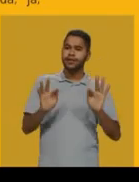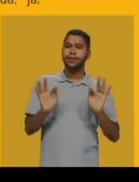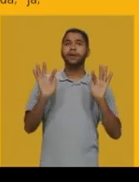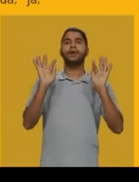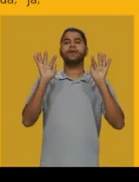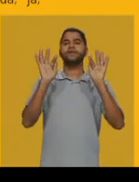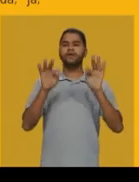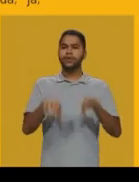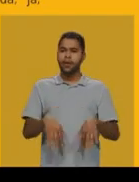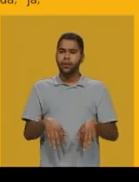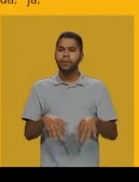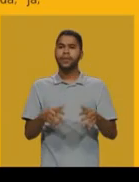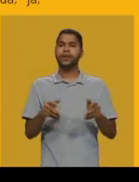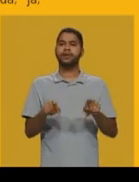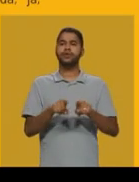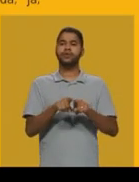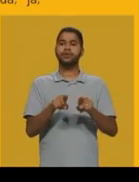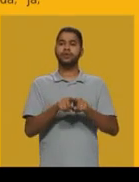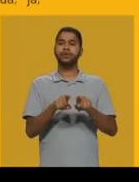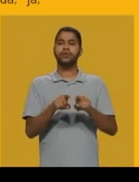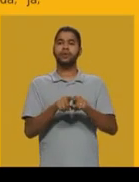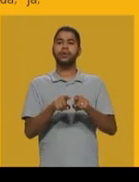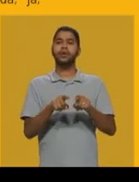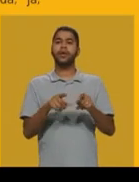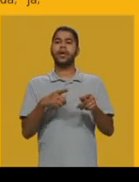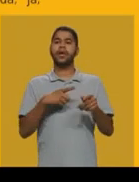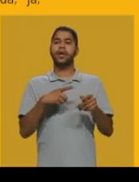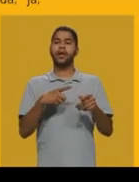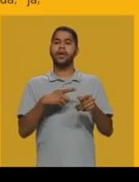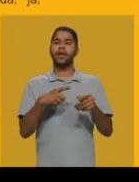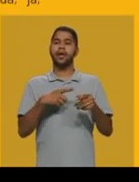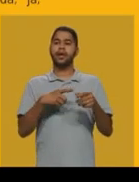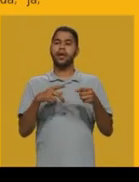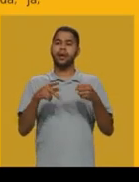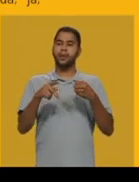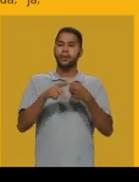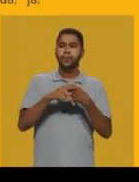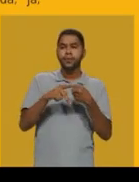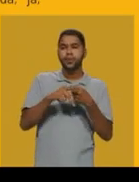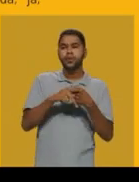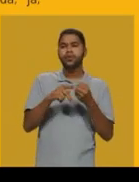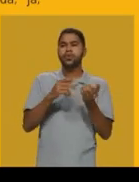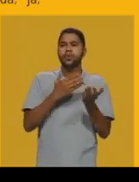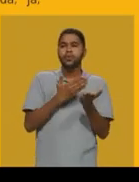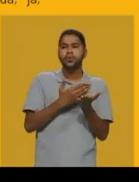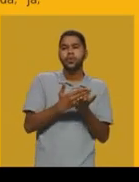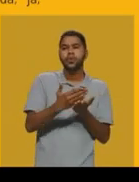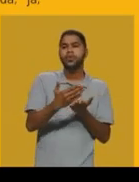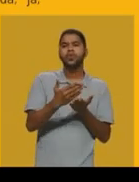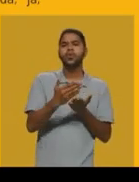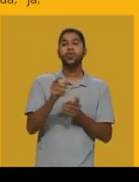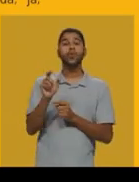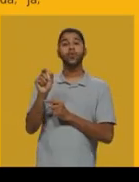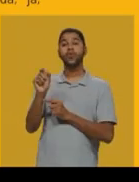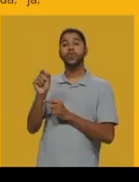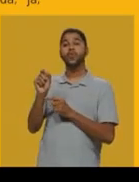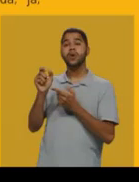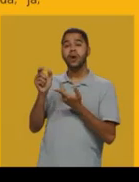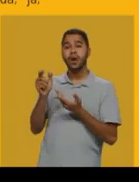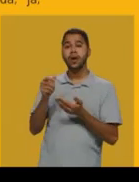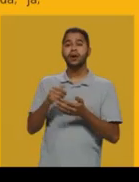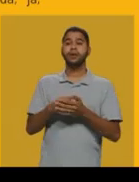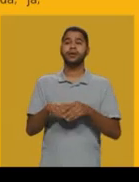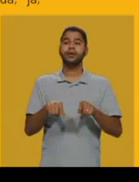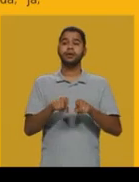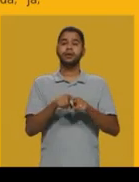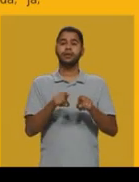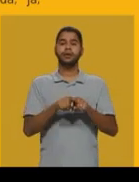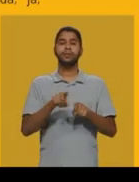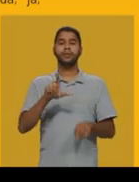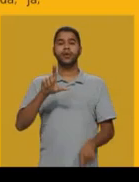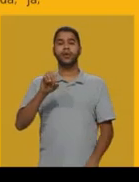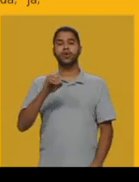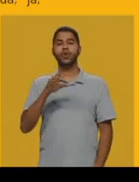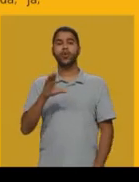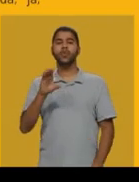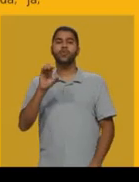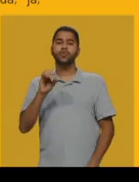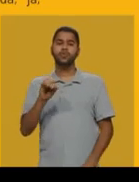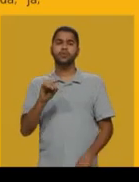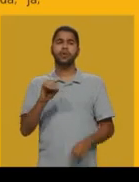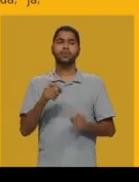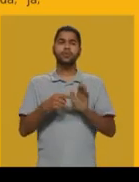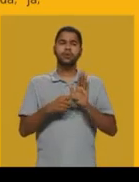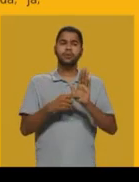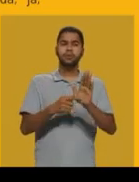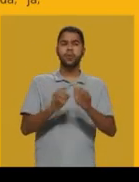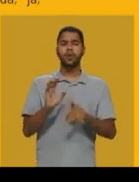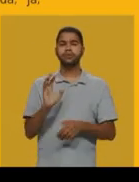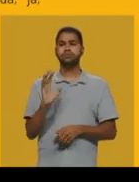Pronome introdutório de orações subordinadas adjetivas, aqui nós temos o que. E as locuções que indicam circunstâncias, né?